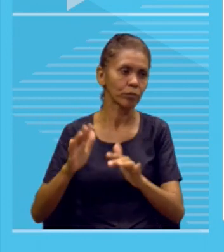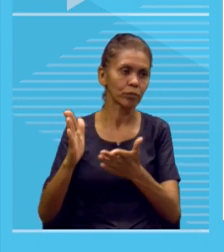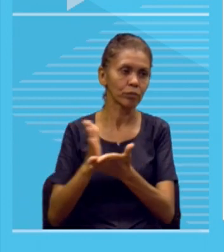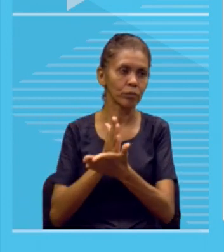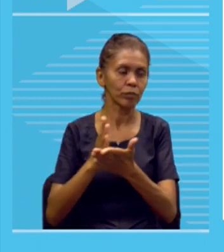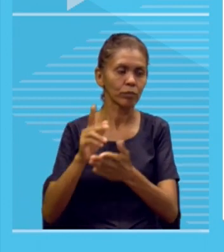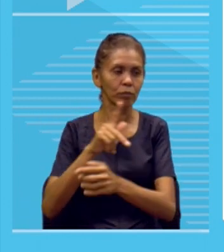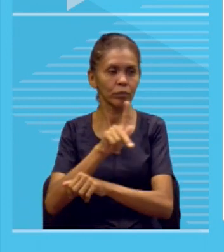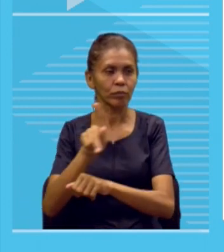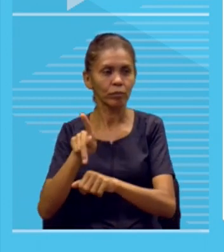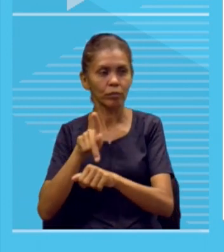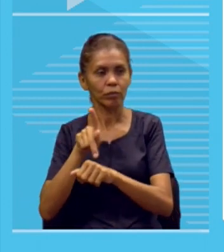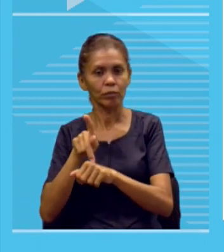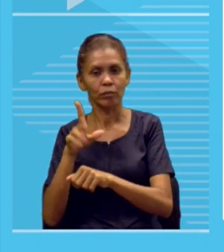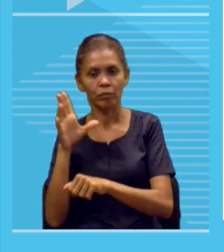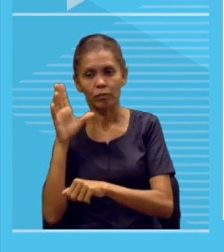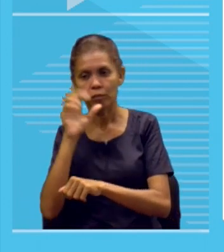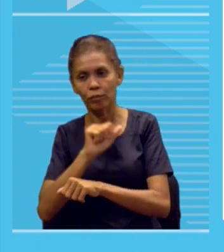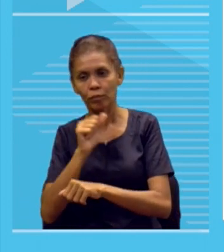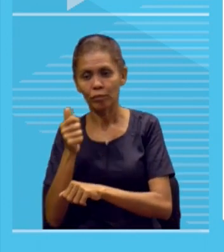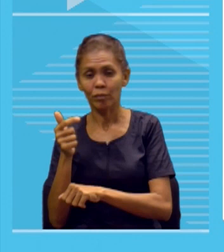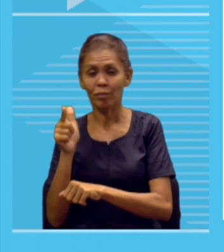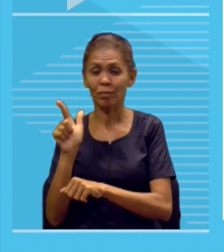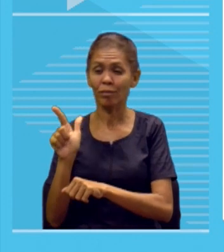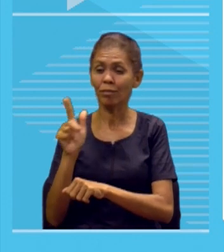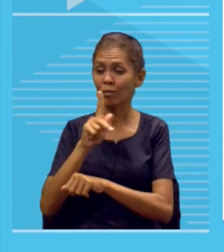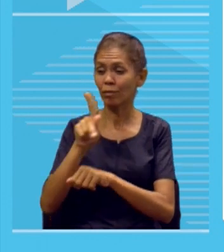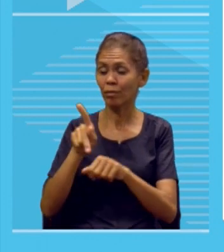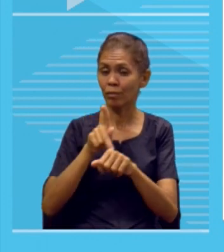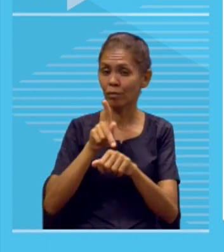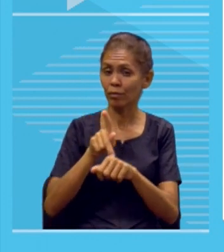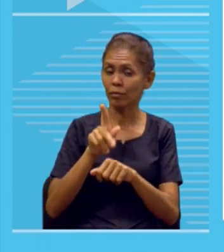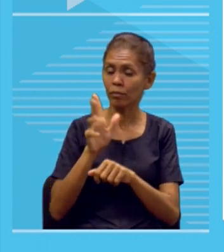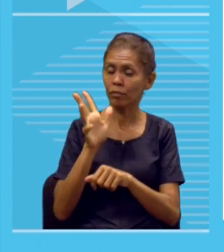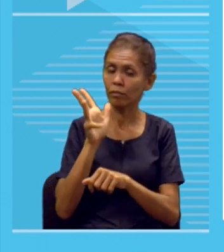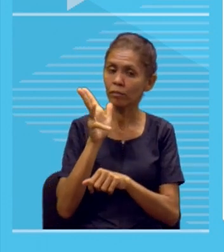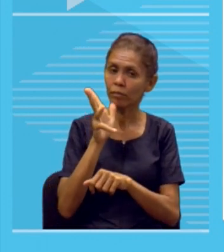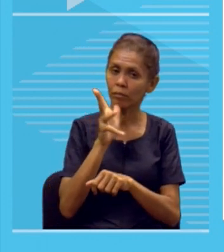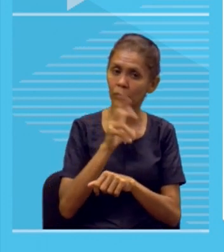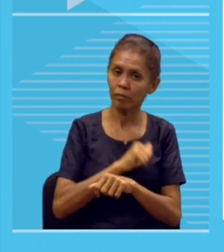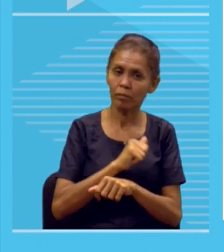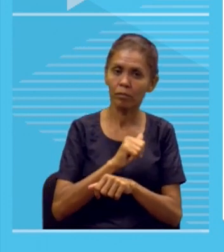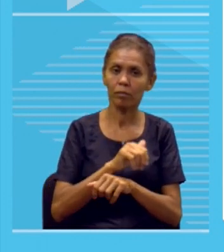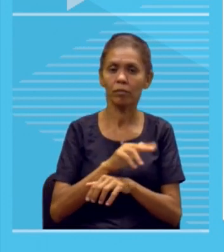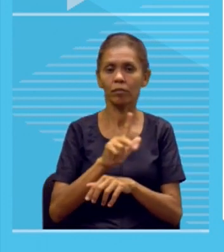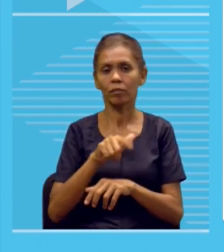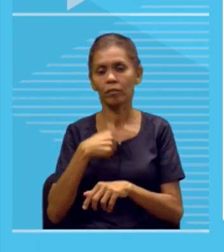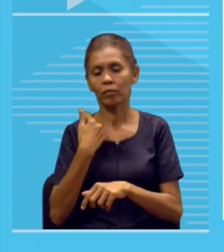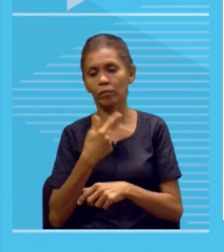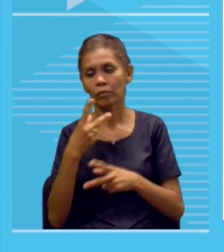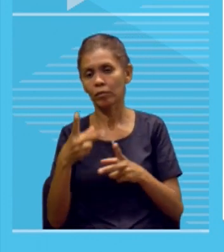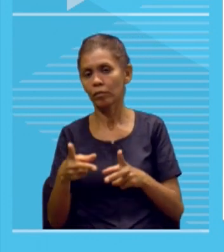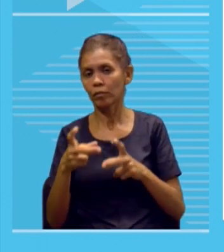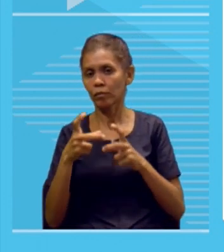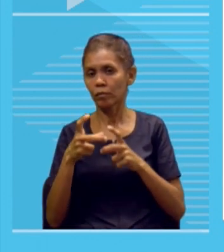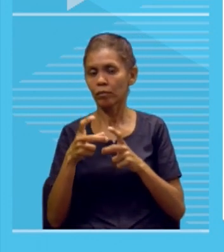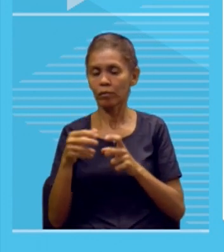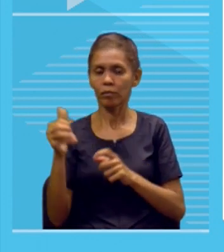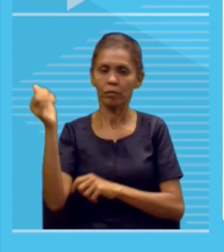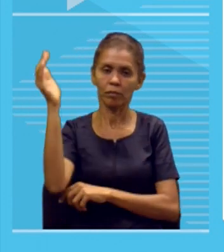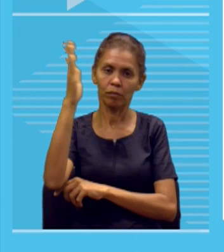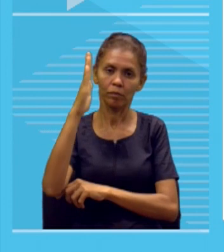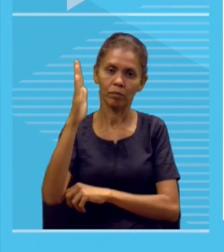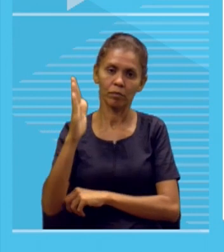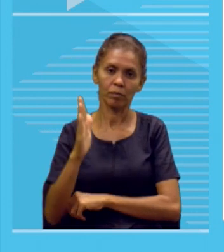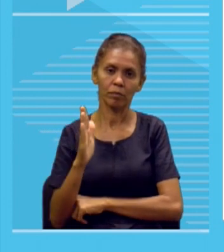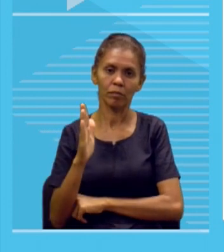países de forma imediata e em outros tardiamente. É, isso a gente consegue perceber no Brasil, né, que a gente